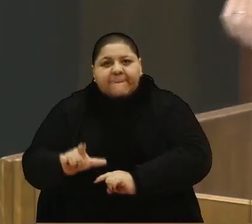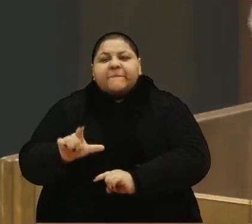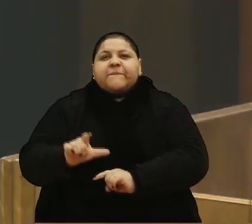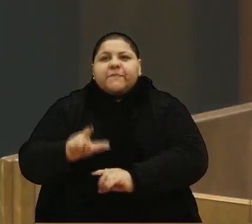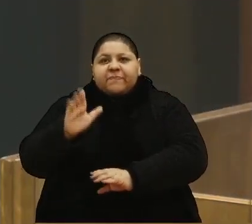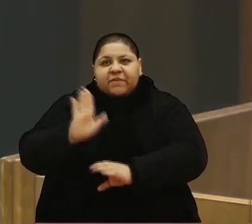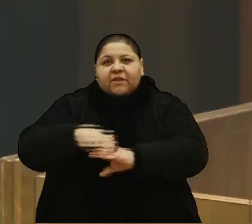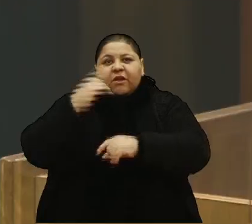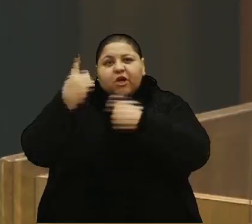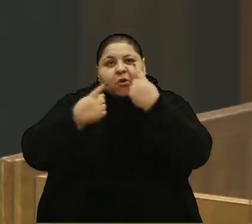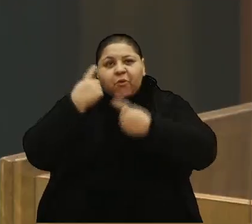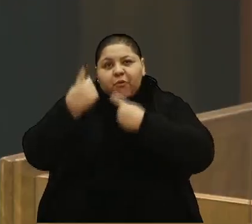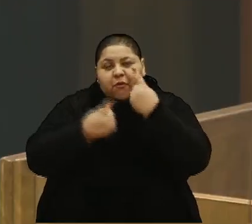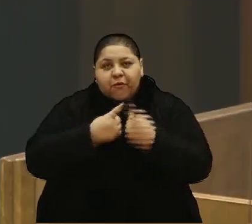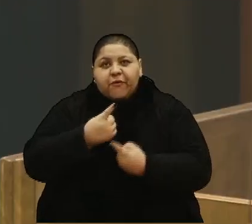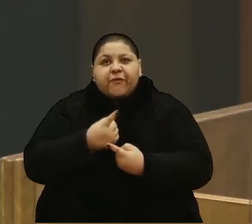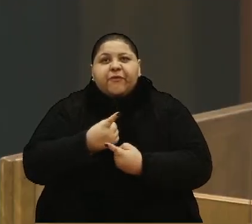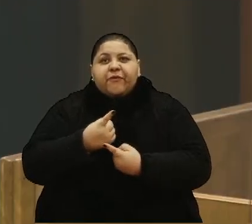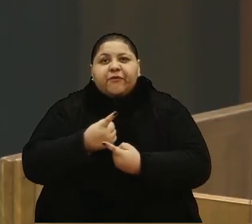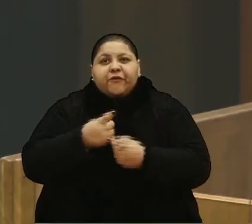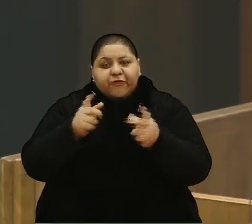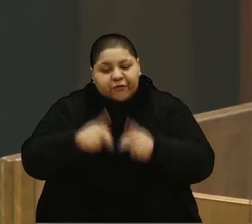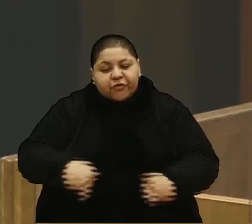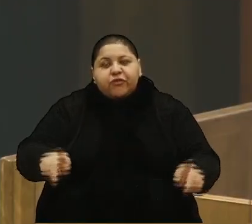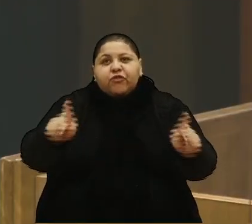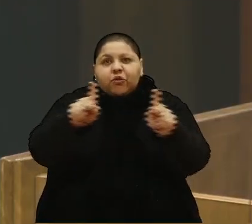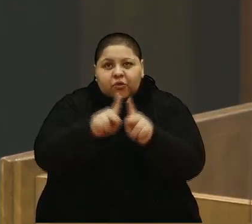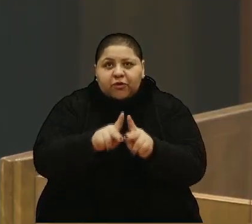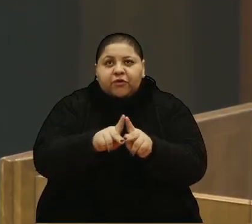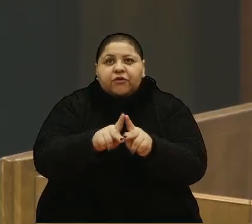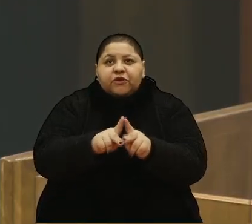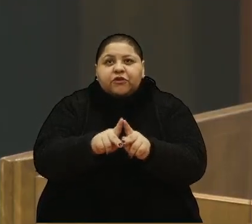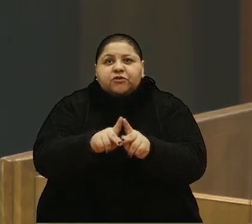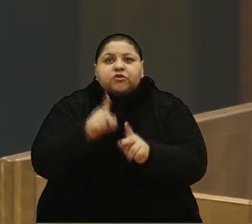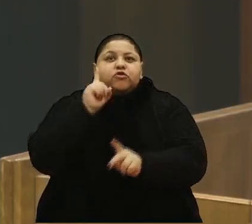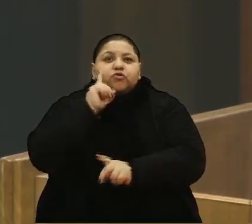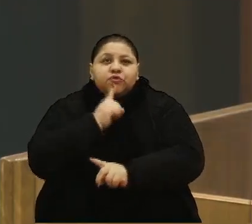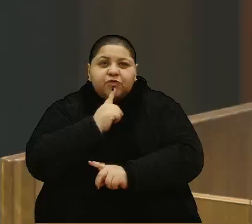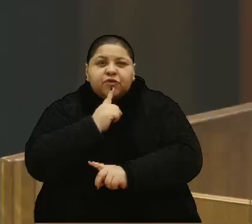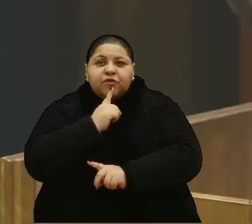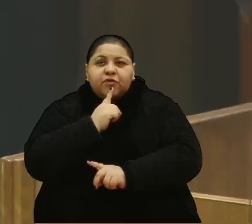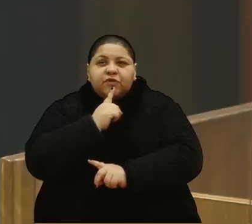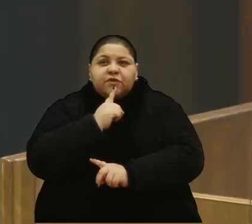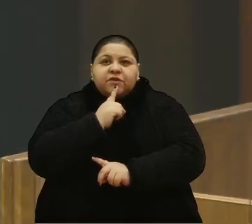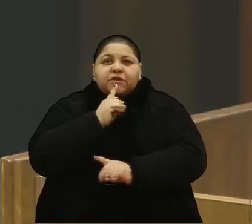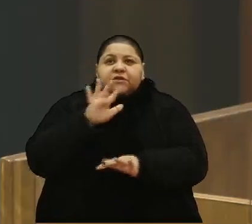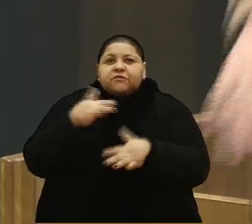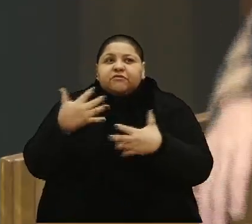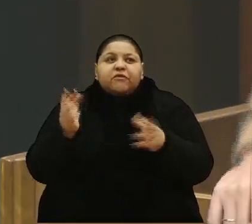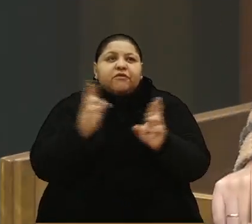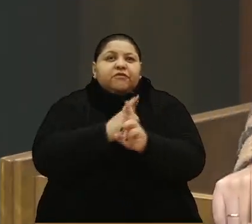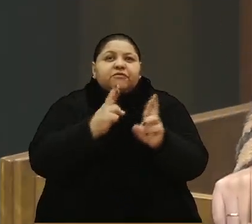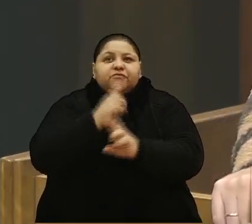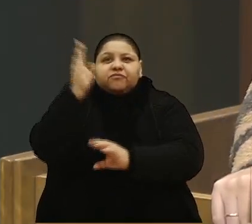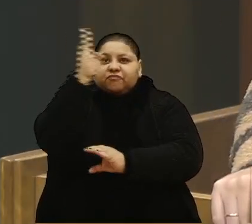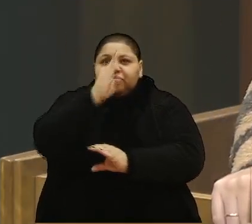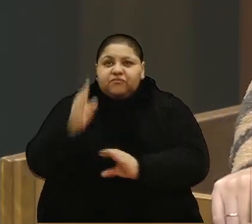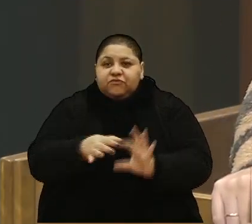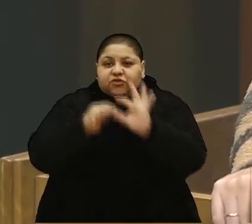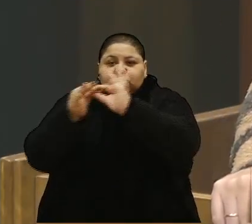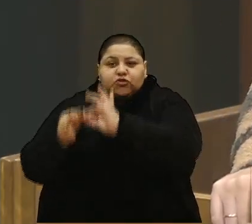mais preocupada com o povo dos Estados Unidos e de uma suposta relação do Brasil com